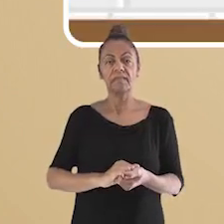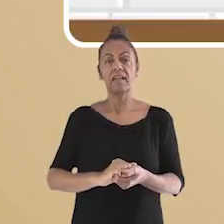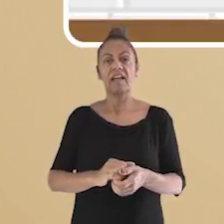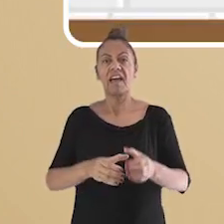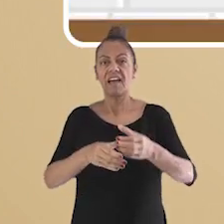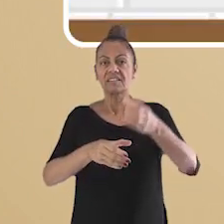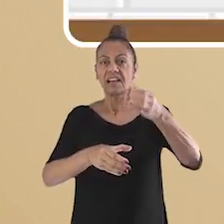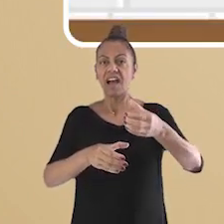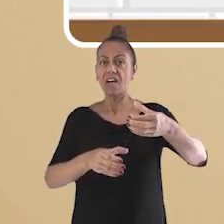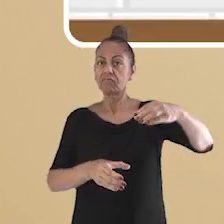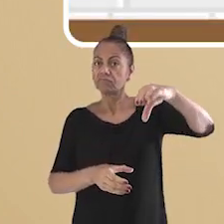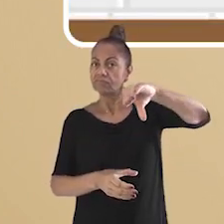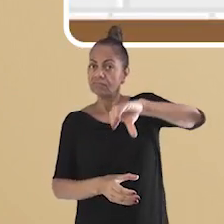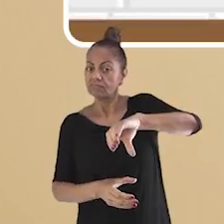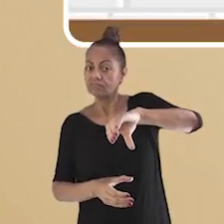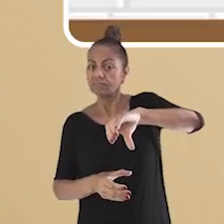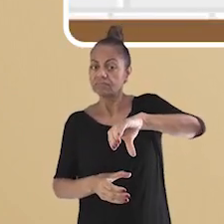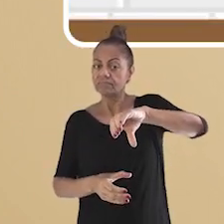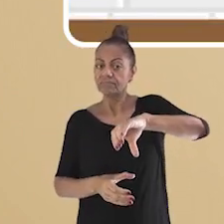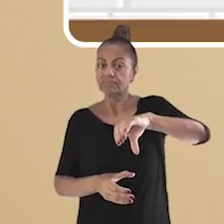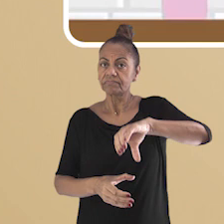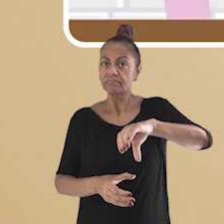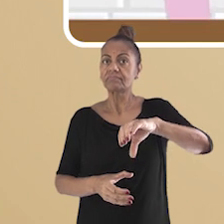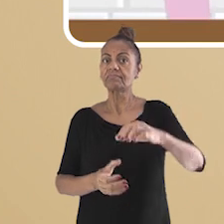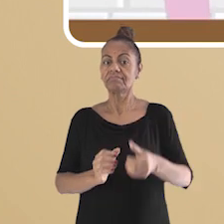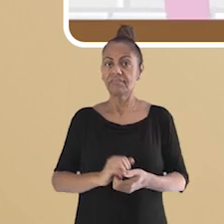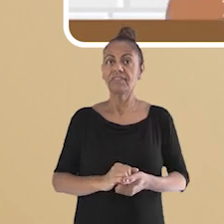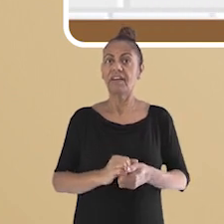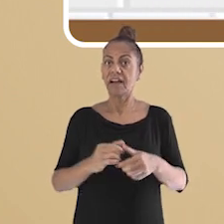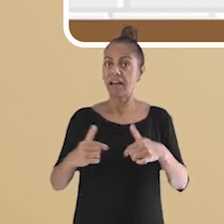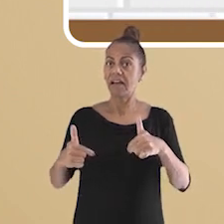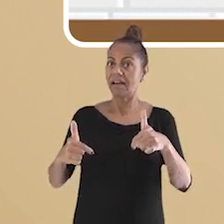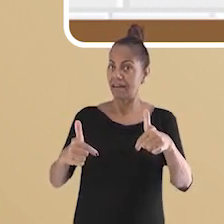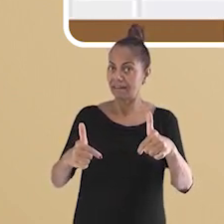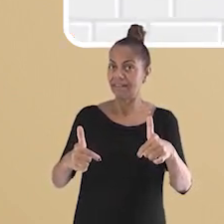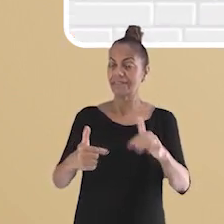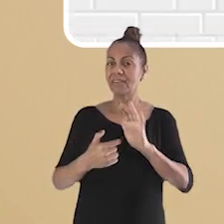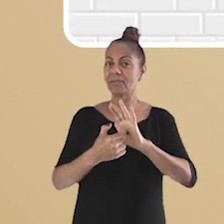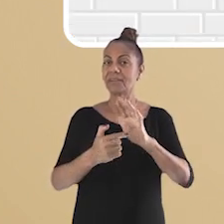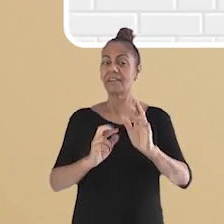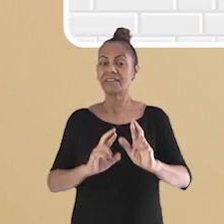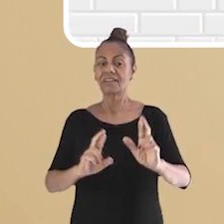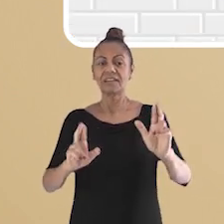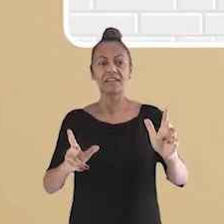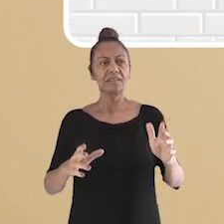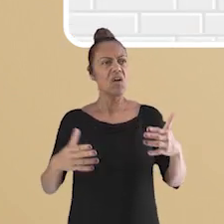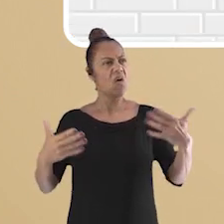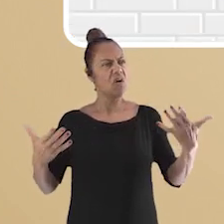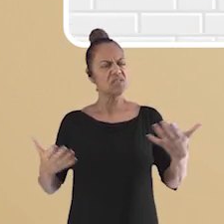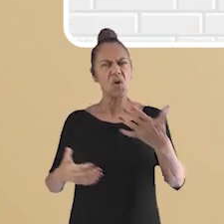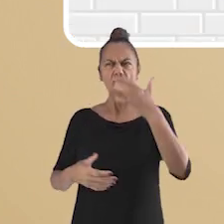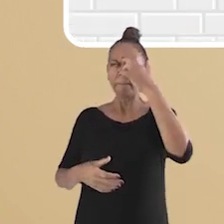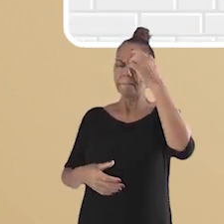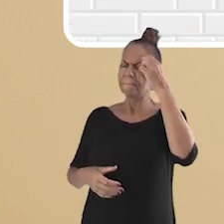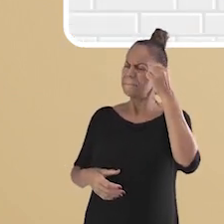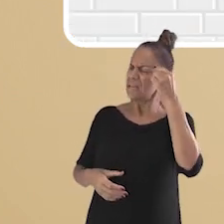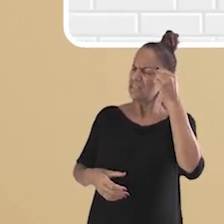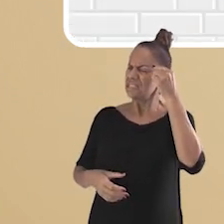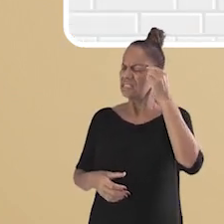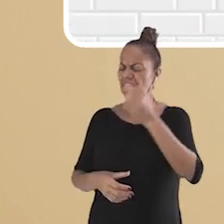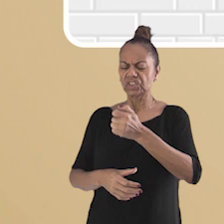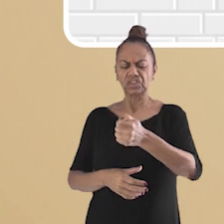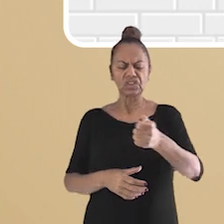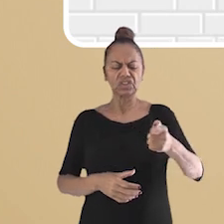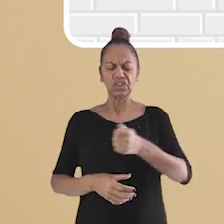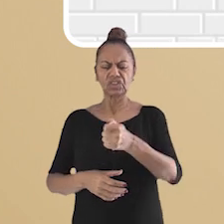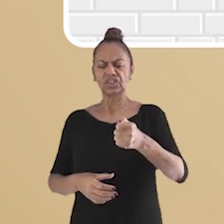Guarda as garrafas do batalhinho de cabeça para baixo. Só isso já vai fazer uma grande diferença. Caramba! Eu pensei que era para usar inseticida,